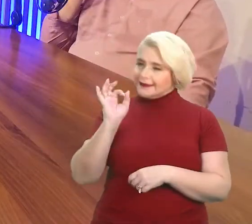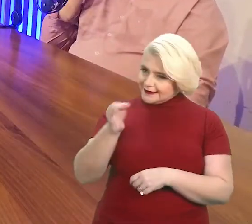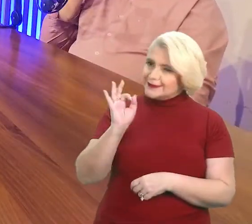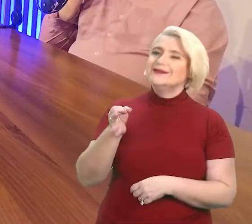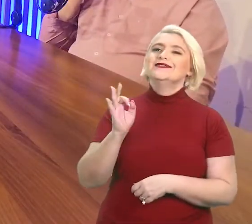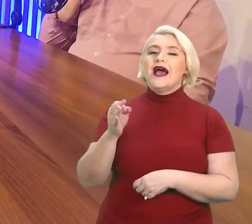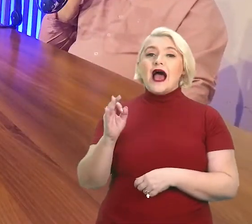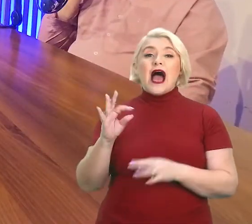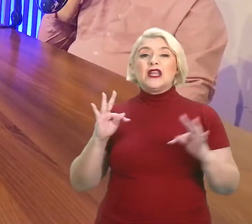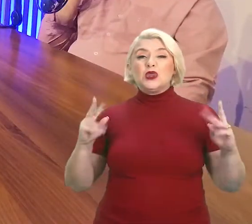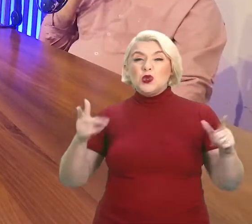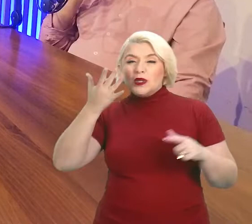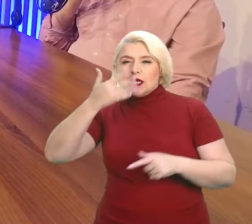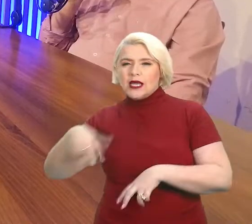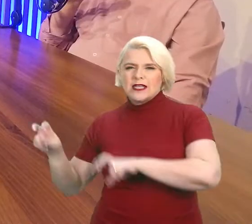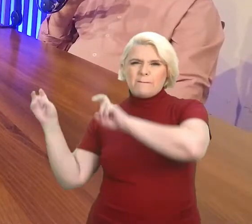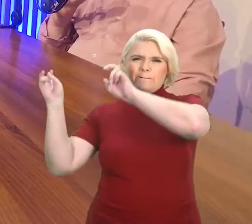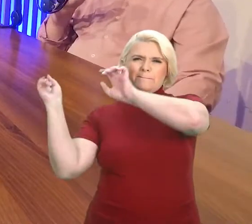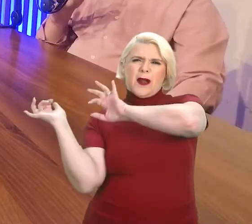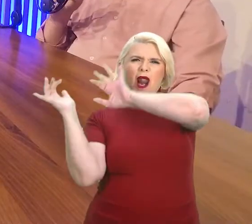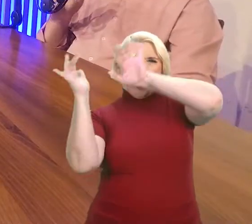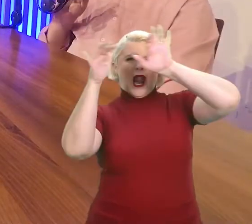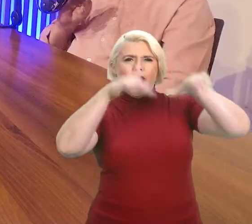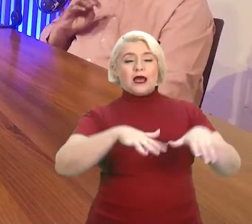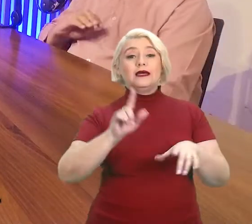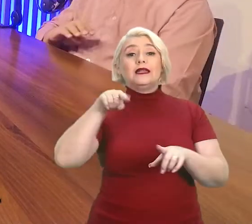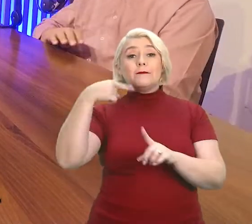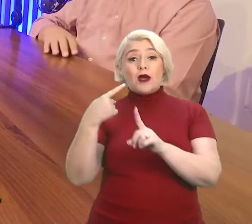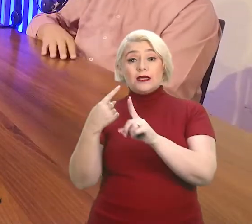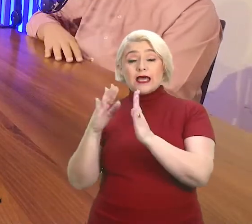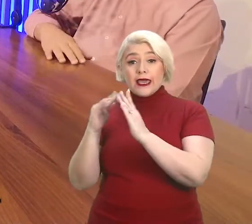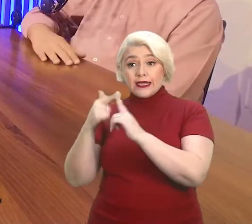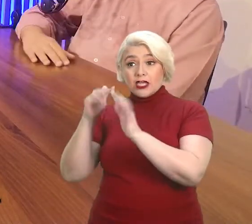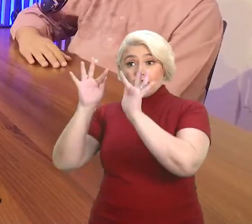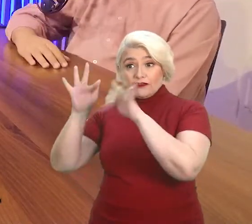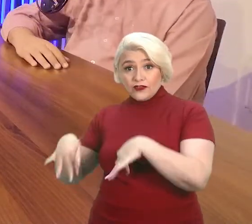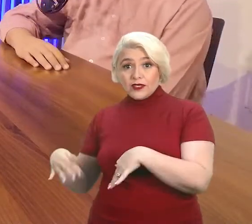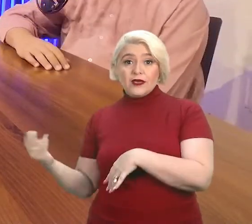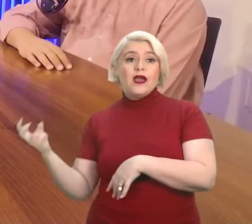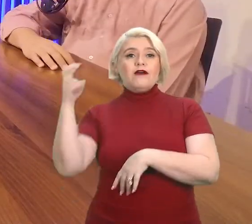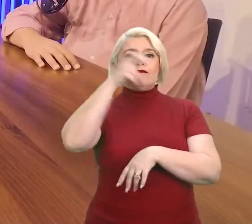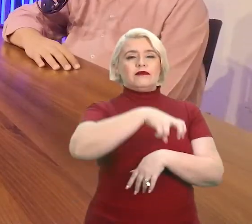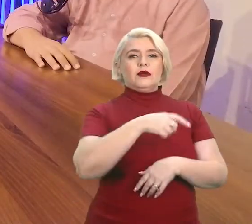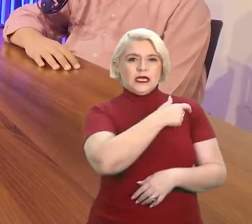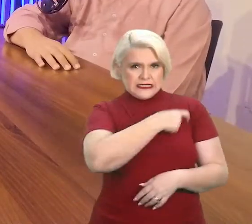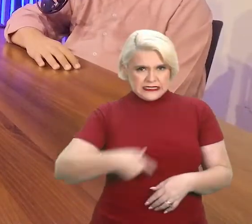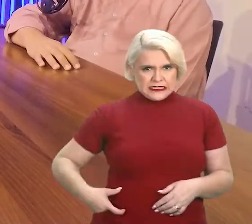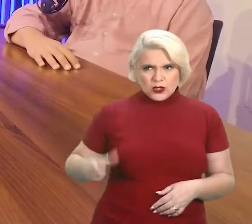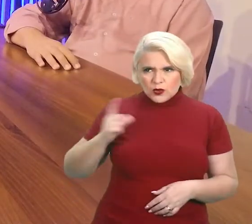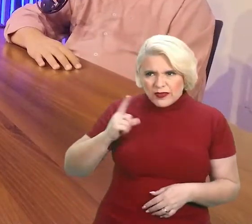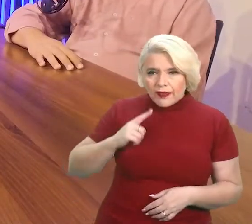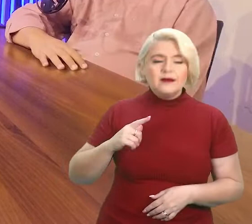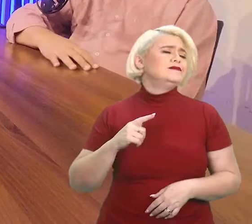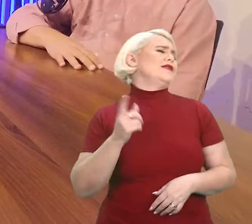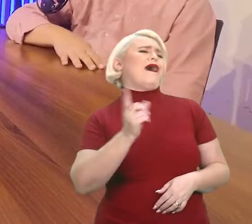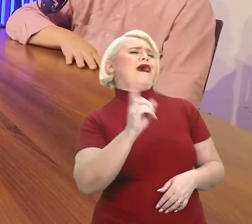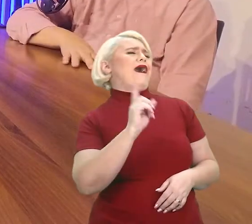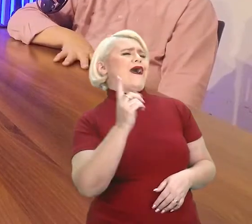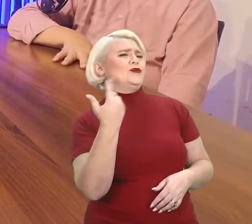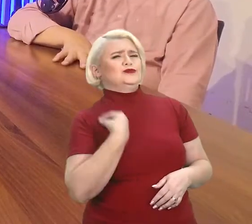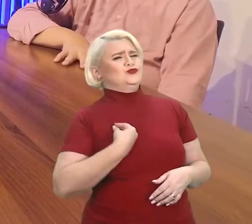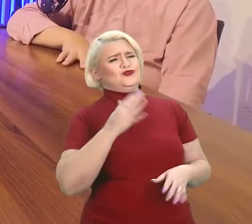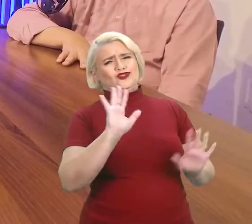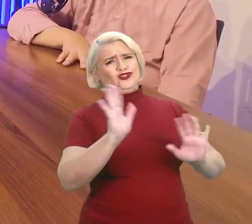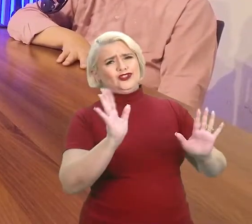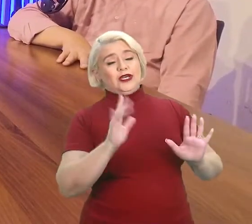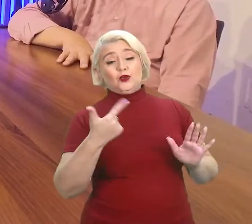nesse Jeep, todo mundo depois da igreja, para dar uma volta no quarteirão. Pergunta se tinha cinto de segurança. Não, que assim, né? A gente nem existia. Não tinha nem porta.